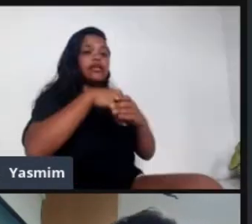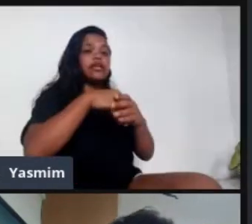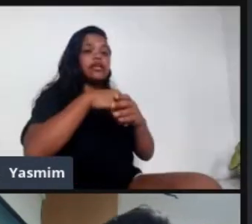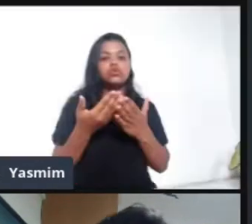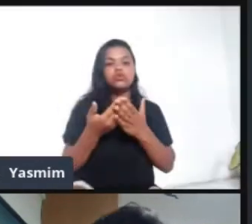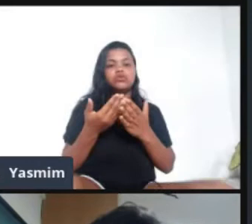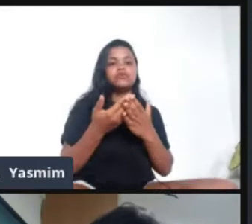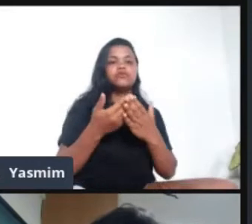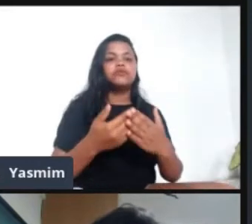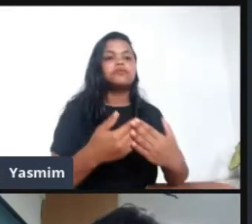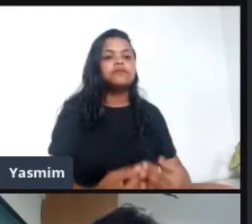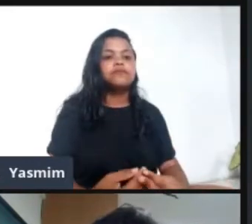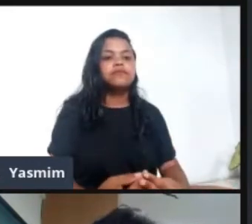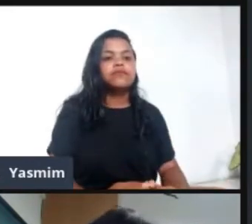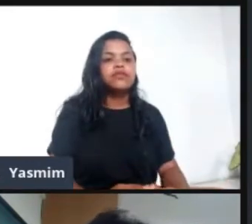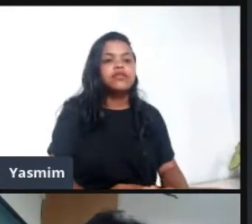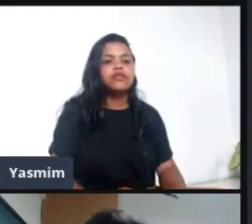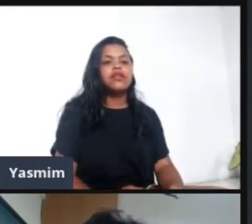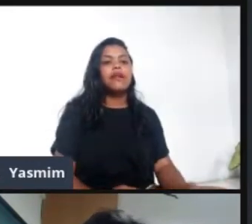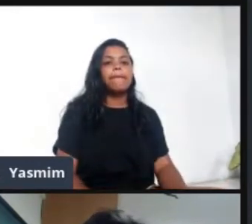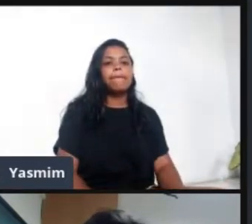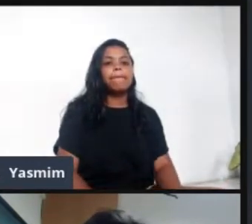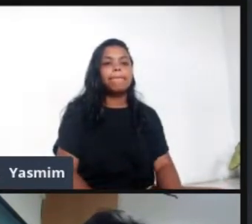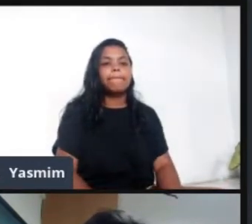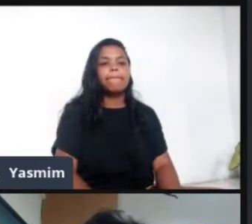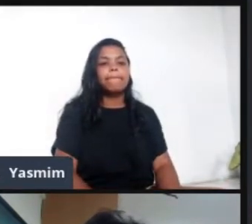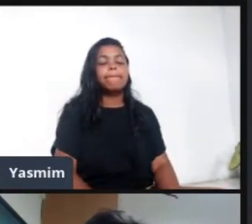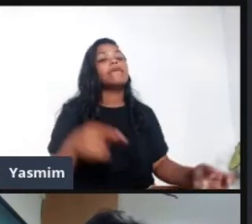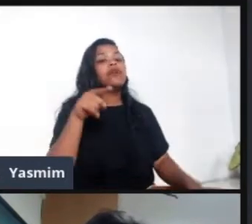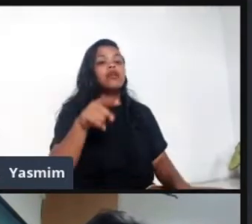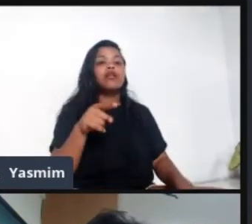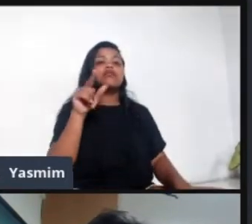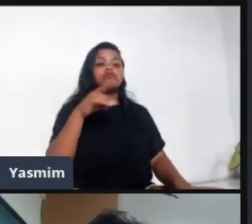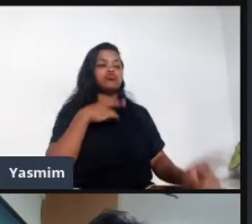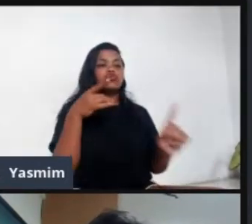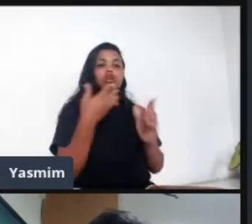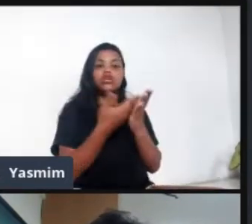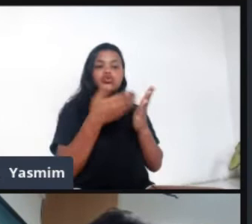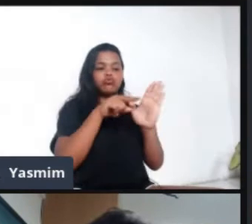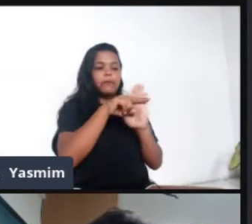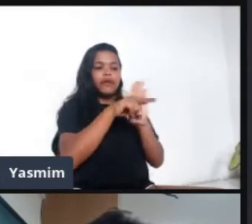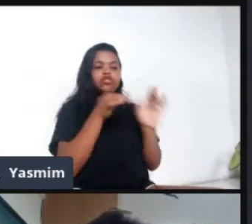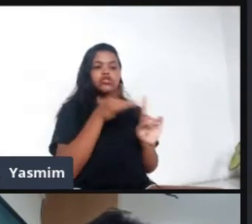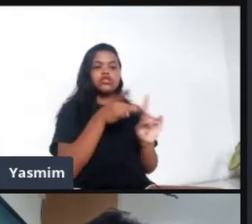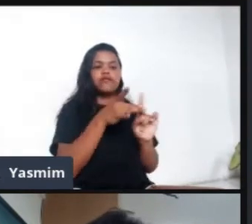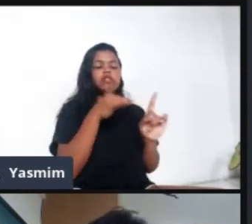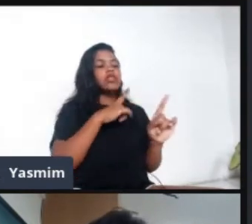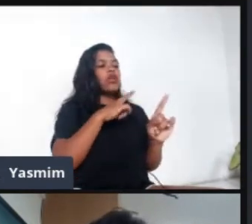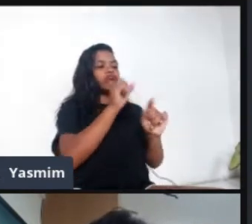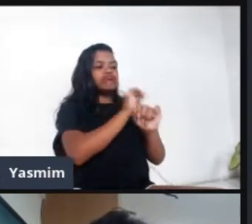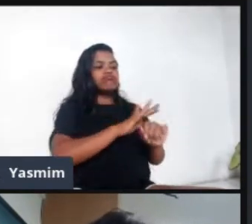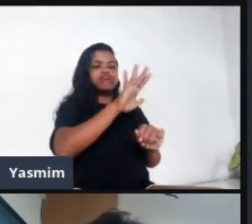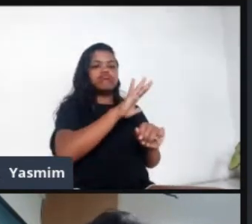não coloquei o slide, o estudo in vitro, ela traz como padrão a